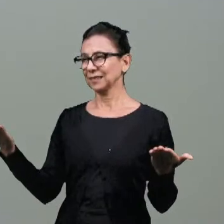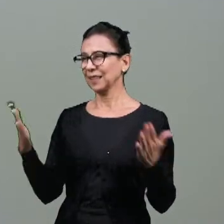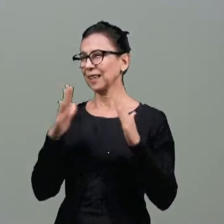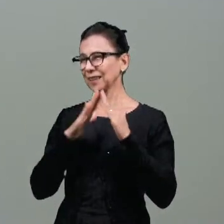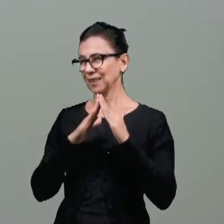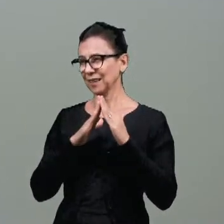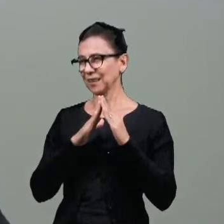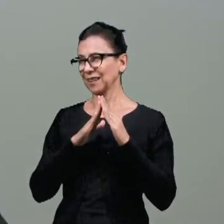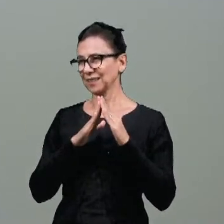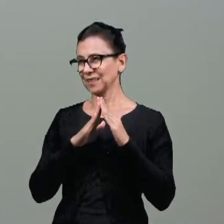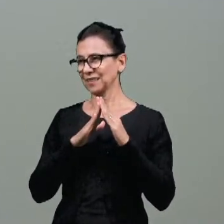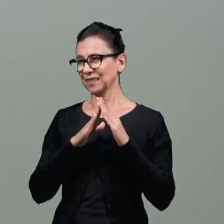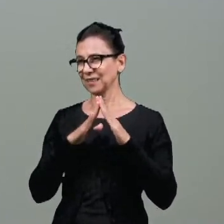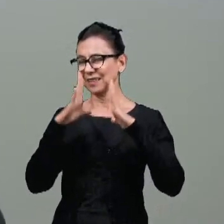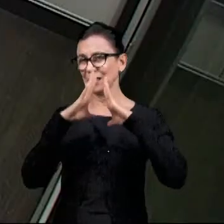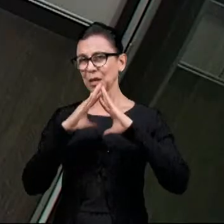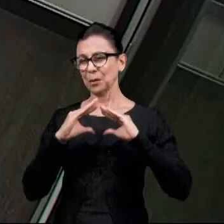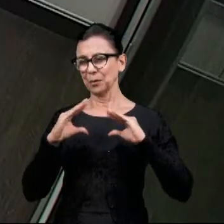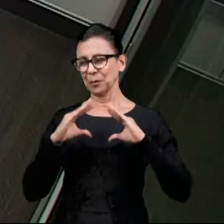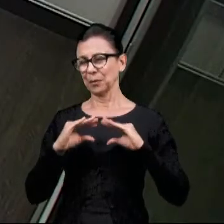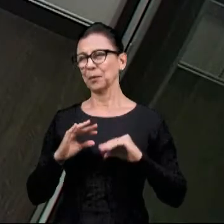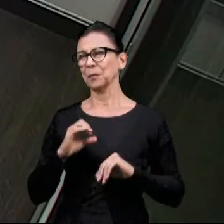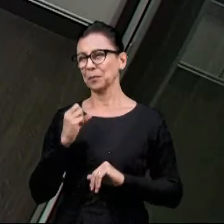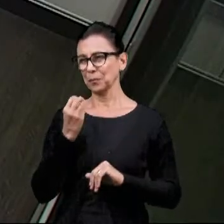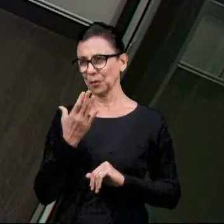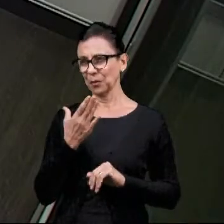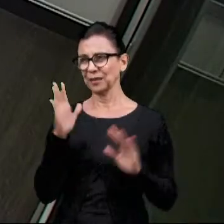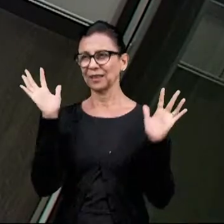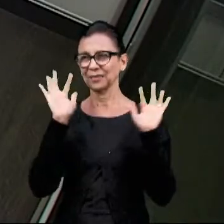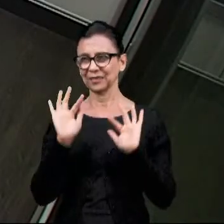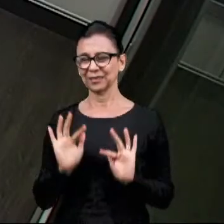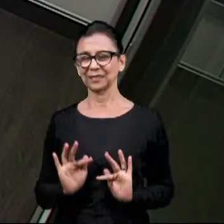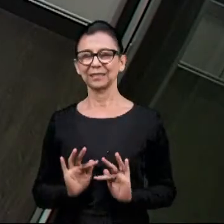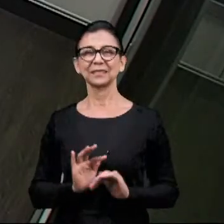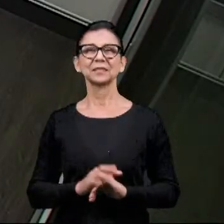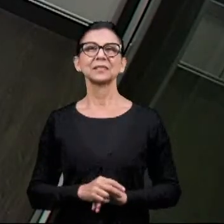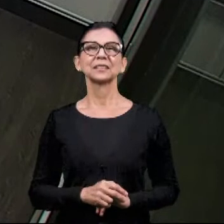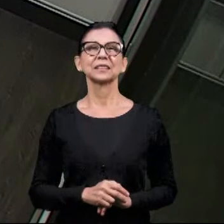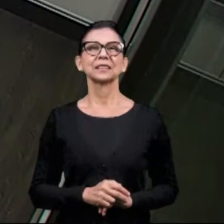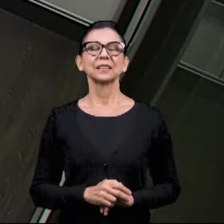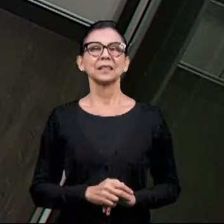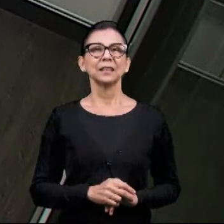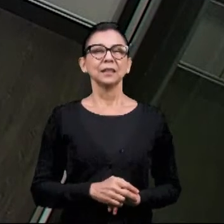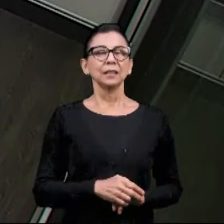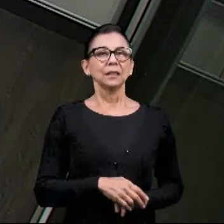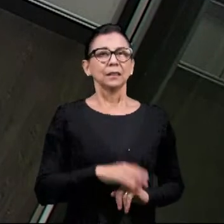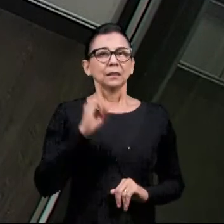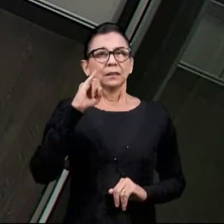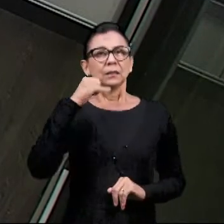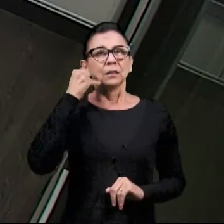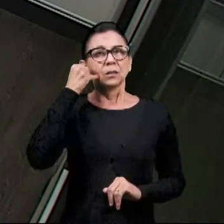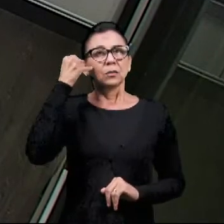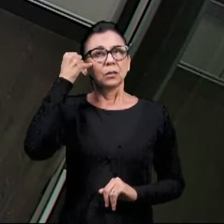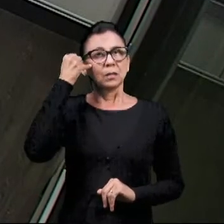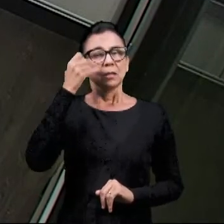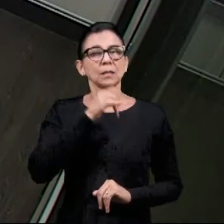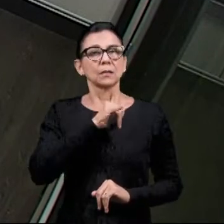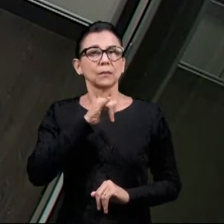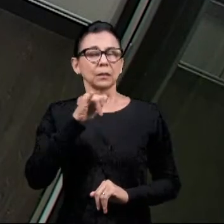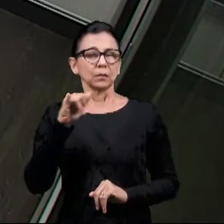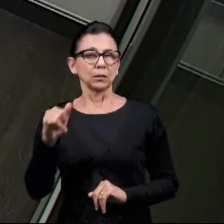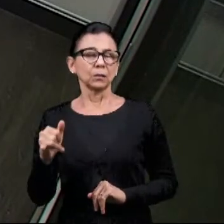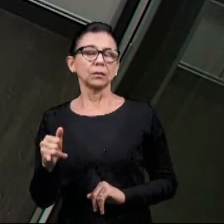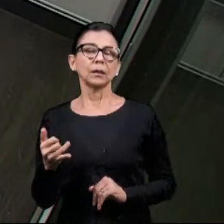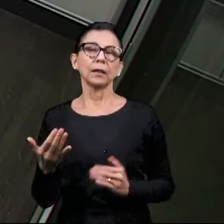em casa, muito à vontade e feliz, né? Verdade. Como o pastor Josias mencionou logo no início, o pastor